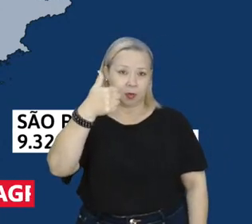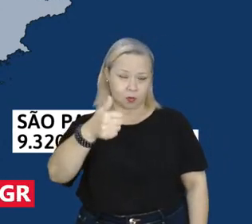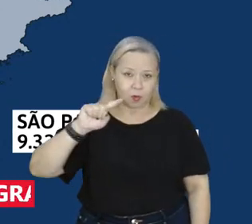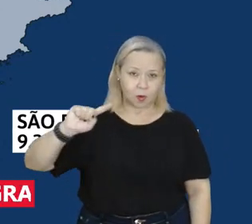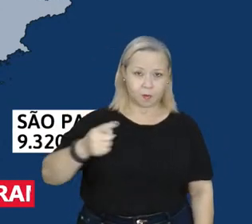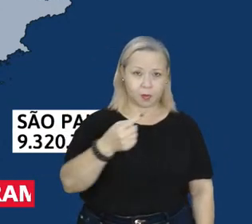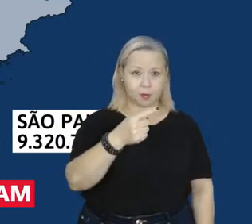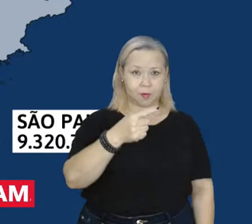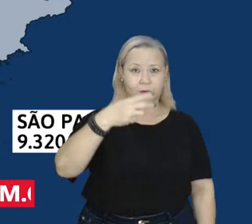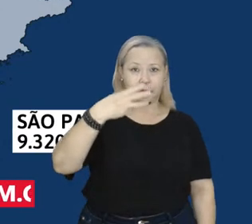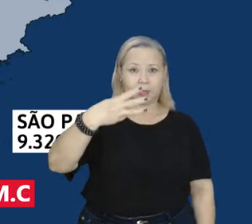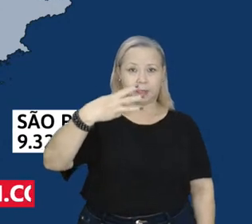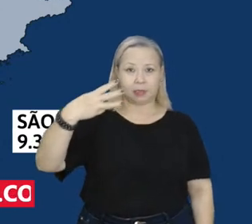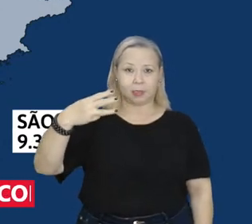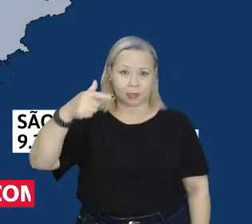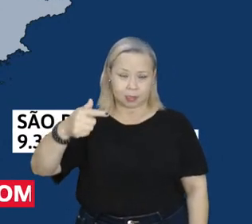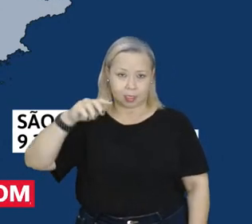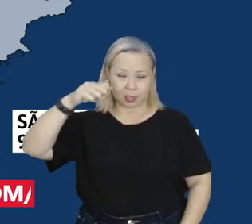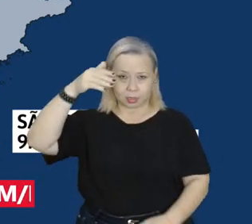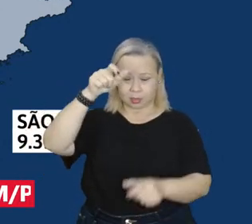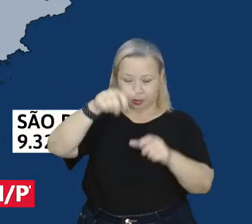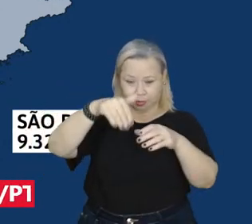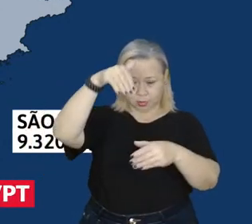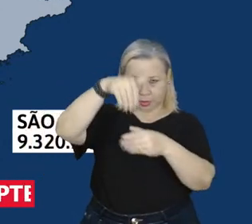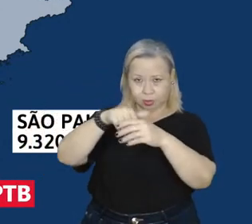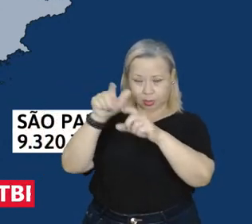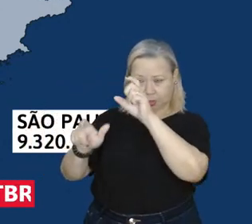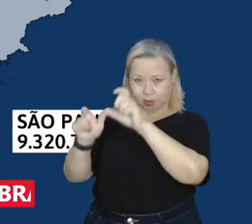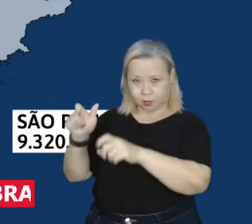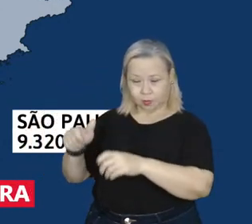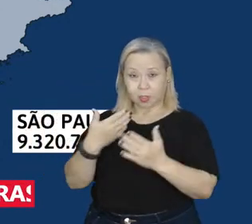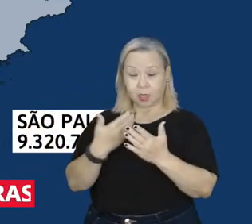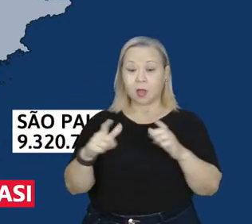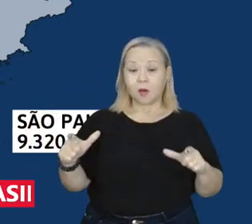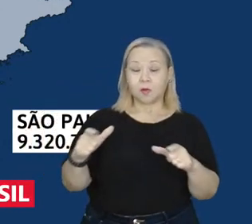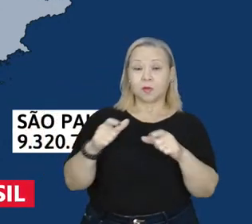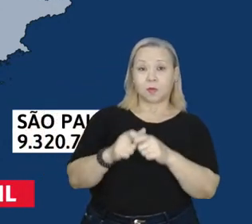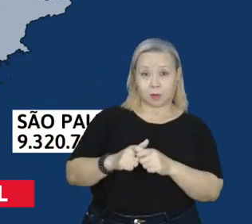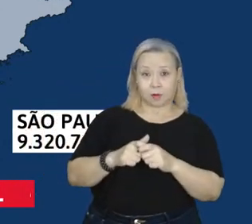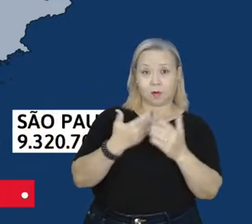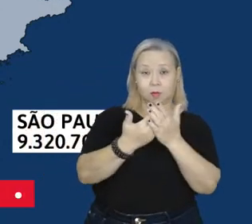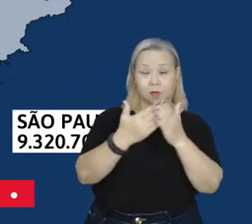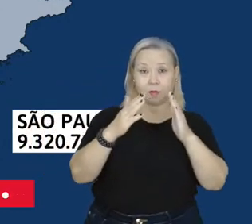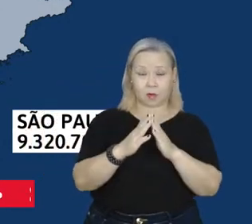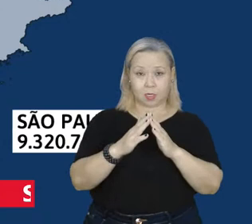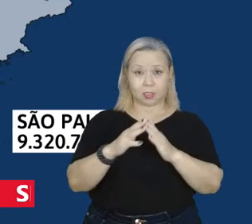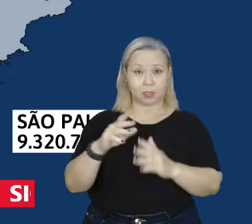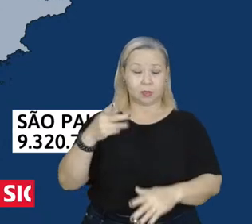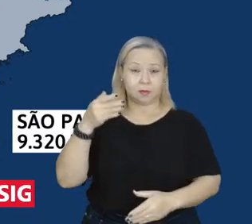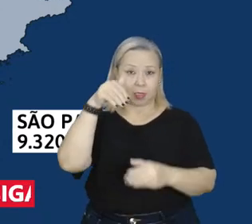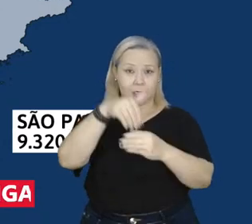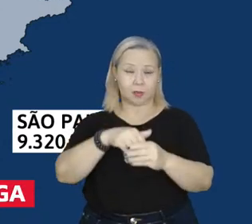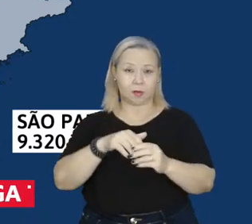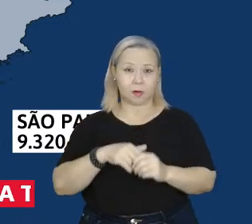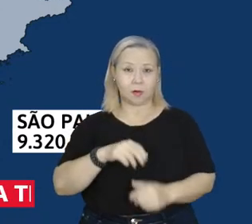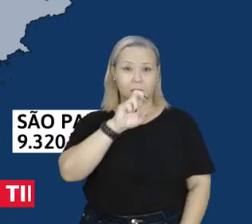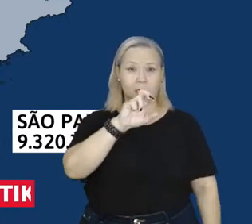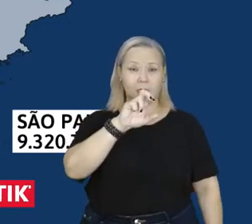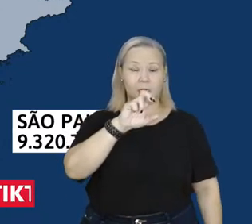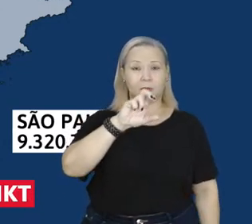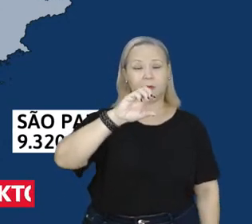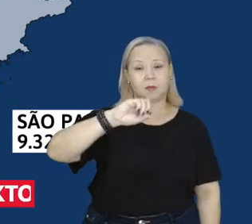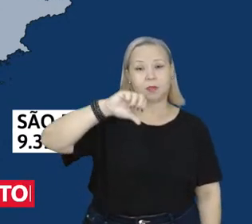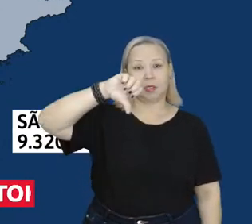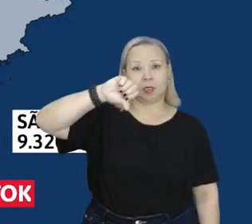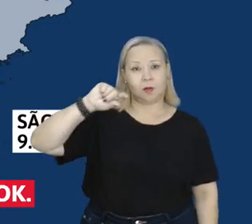881.377 eleitores. Os menores colégios eleitorais também de São Paulo, Uru, com 1.509 eleitores, e Borá,